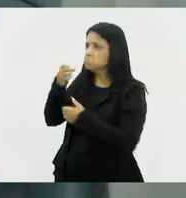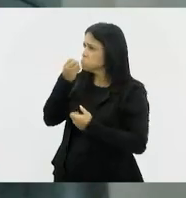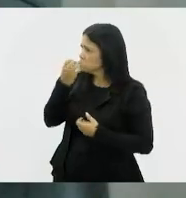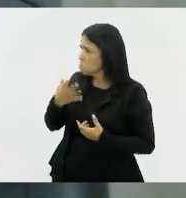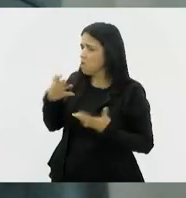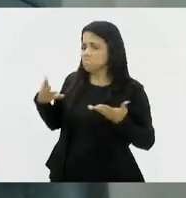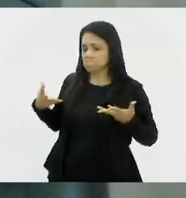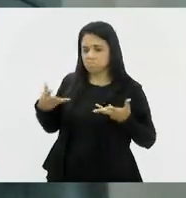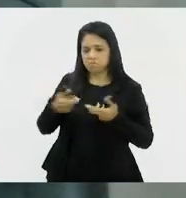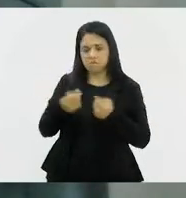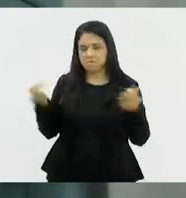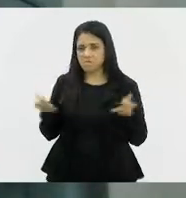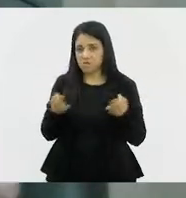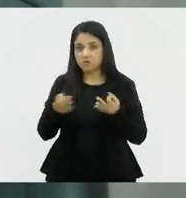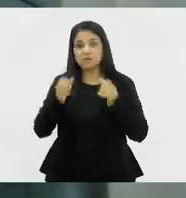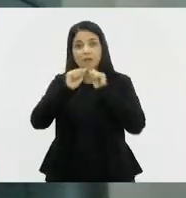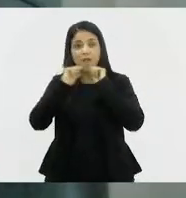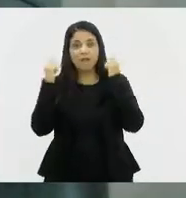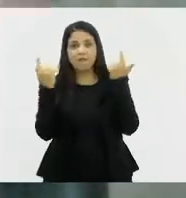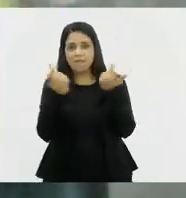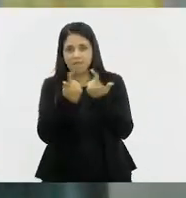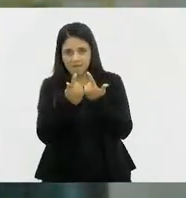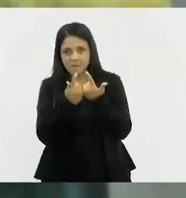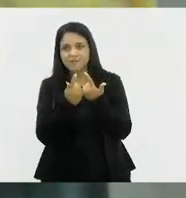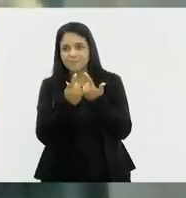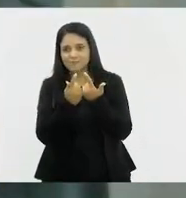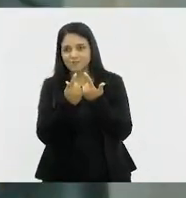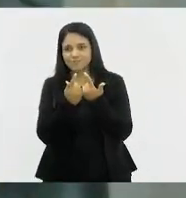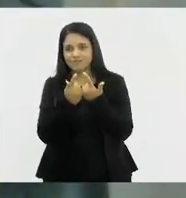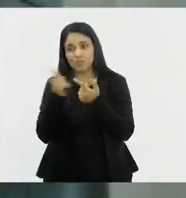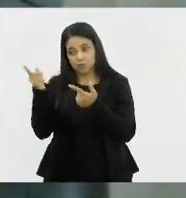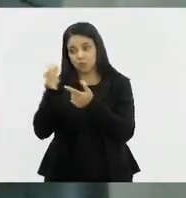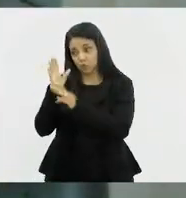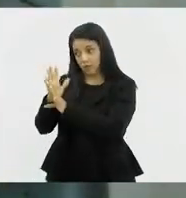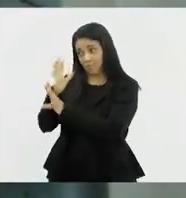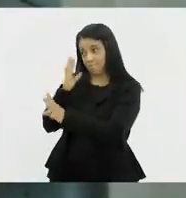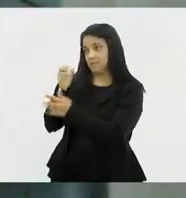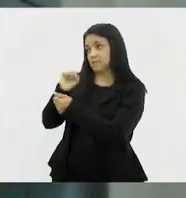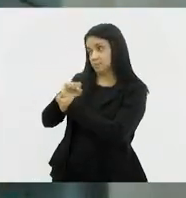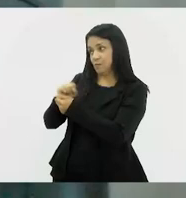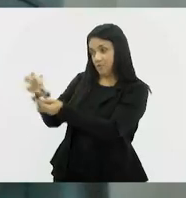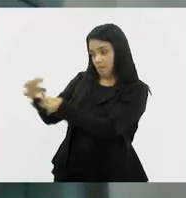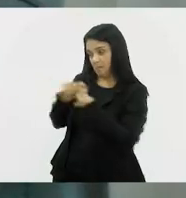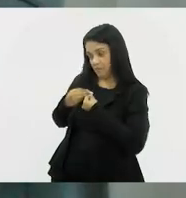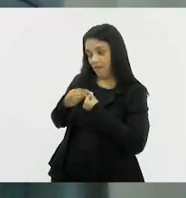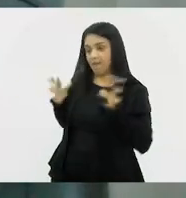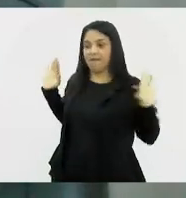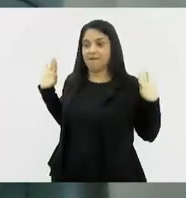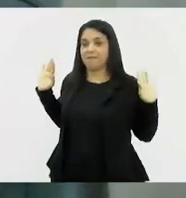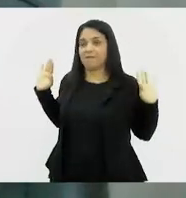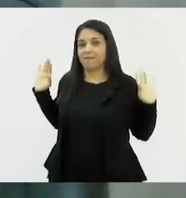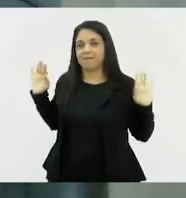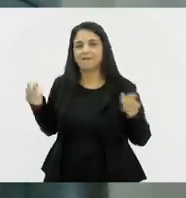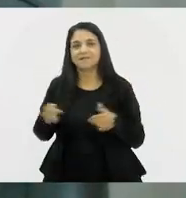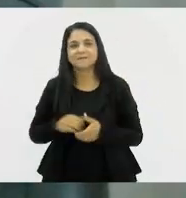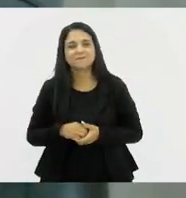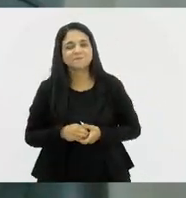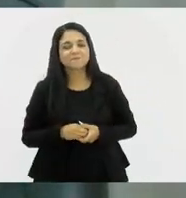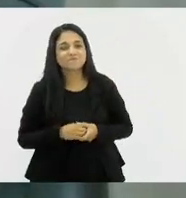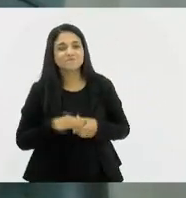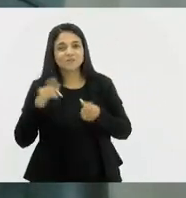lá na LERJ. E é nesse que eu estou na fila, que ele ainda não me deu. Bom, então, no